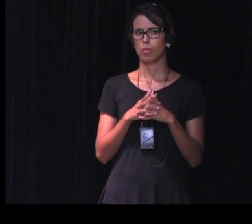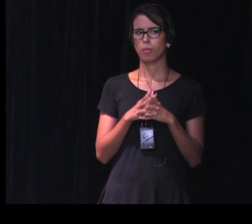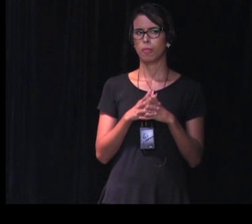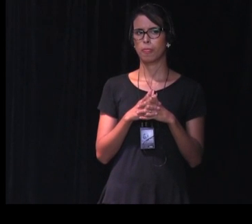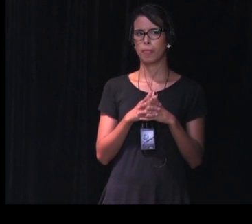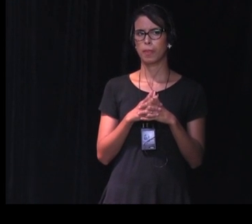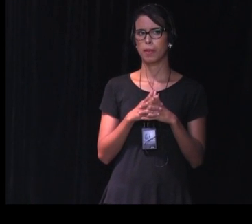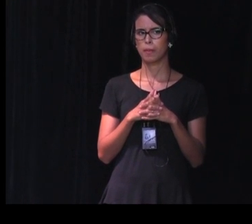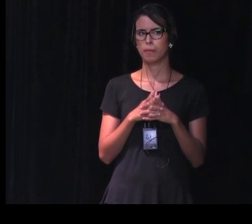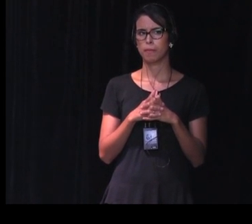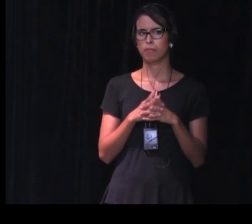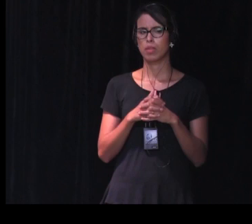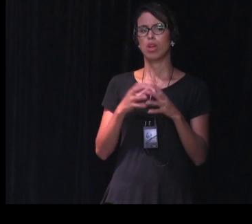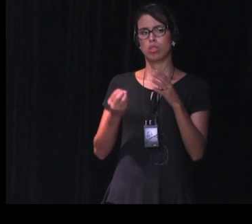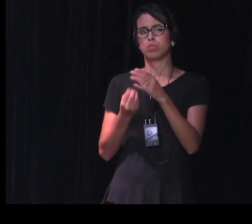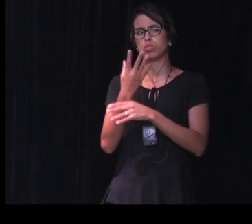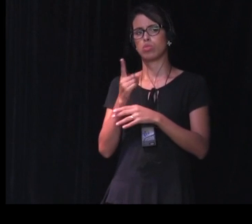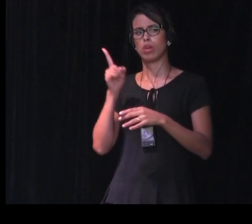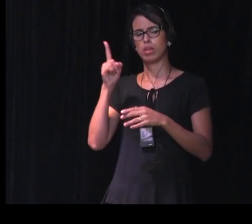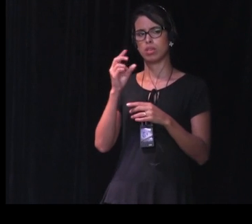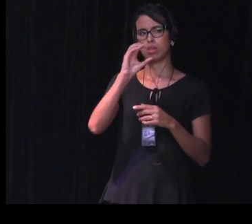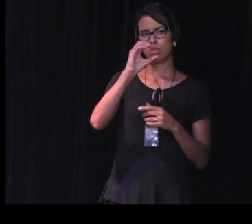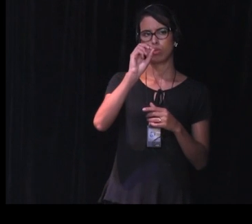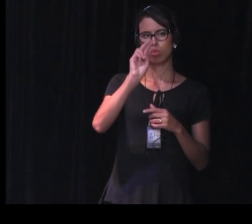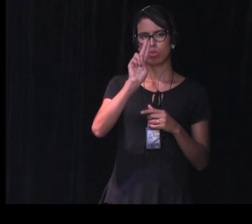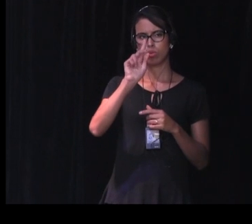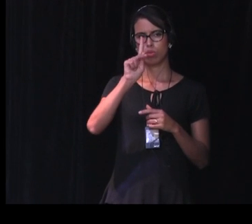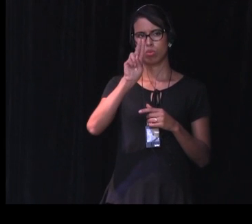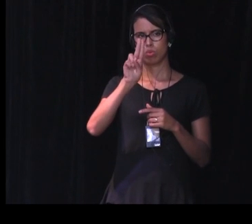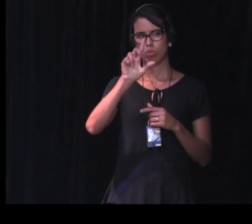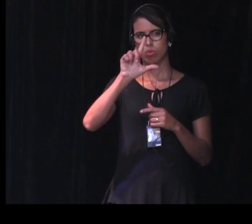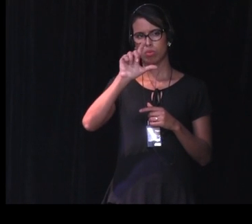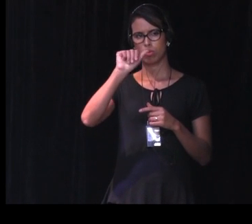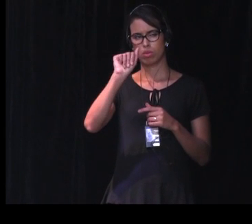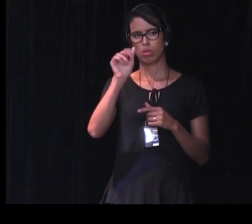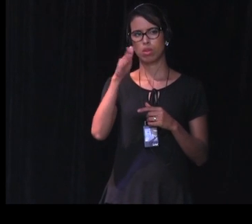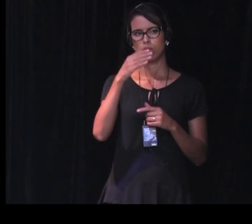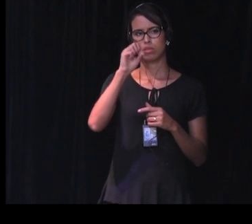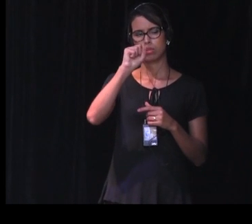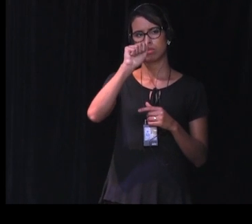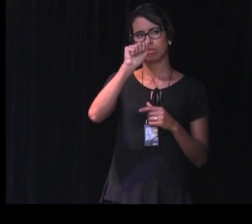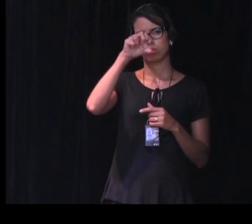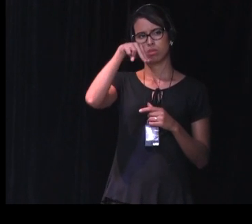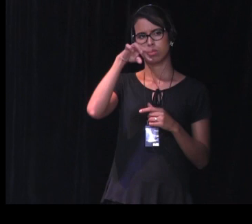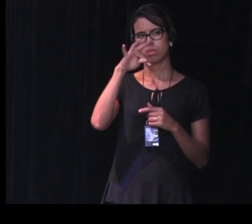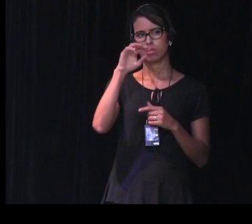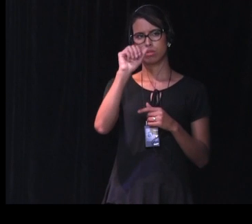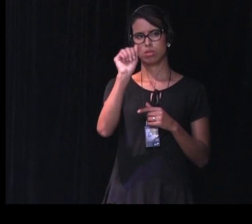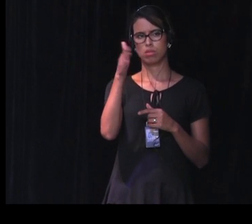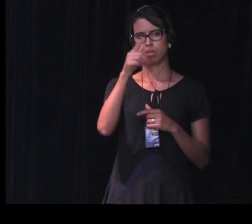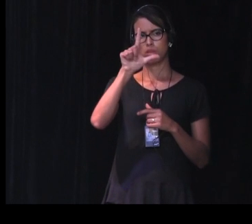Ele era a cúpula do Cerro Santa Luzia, Praça dos Campos